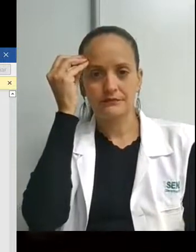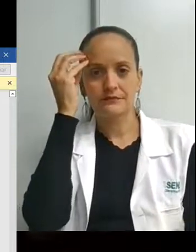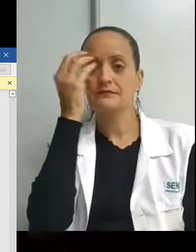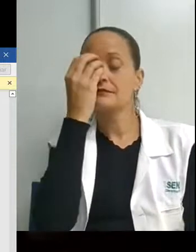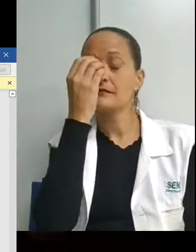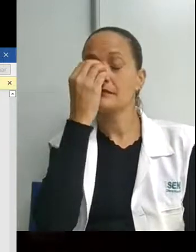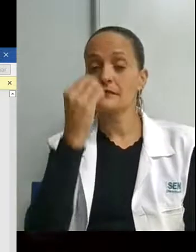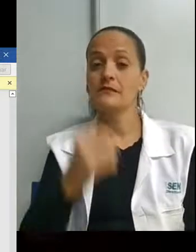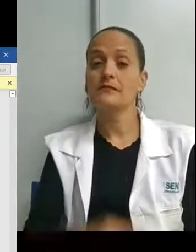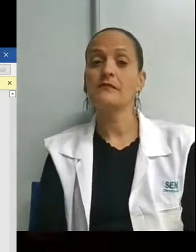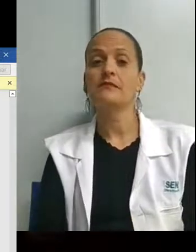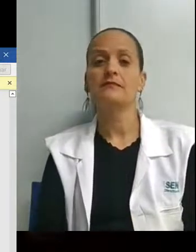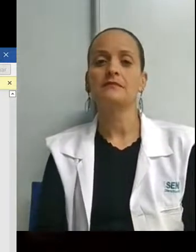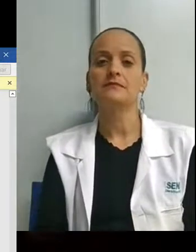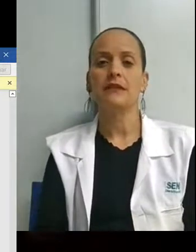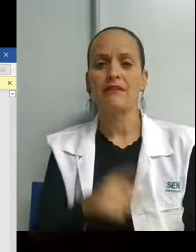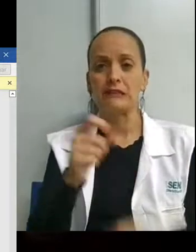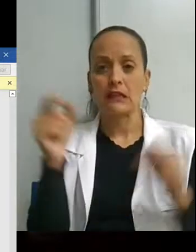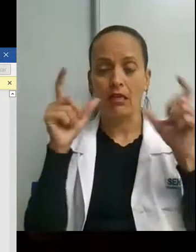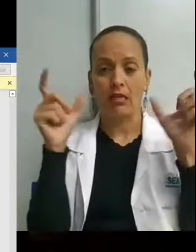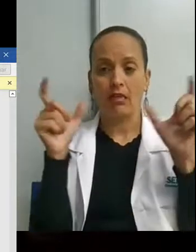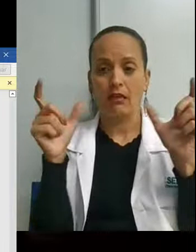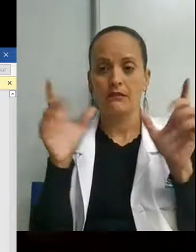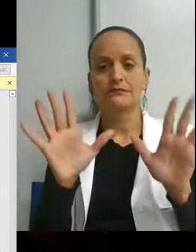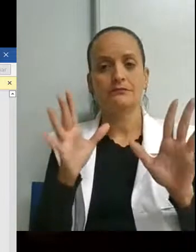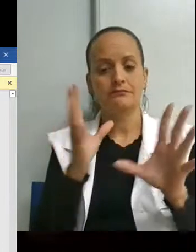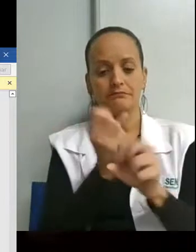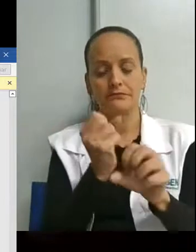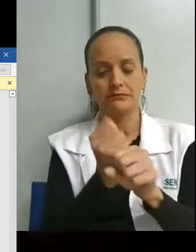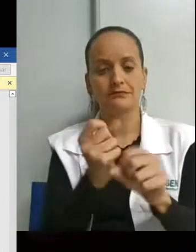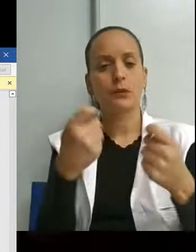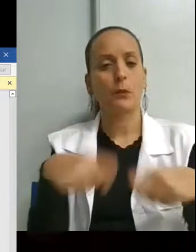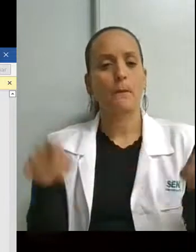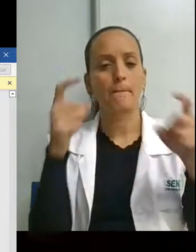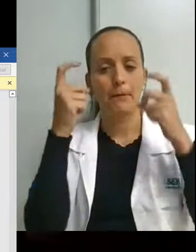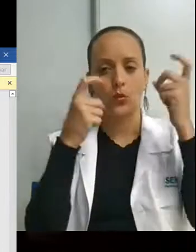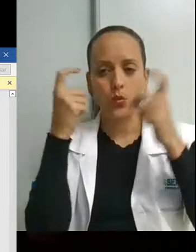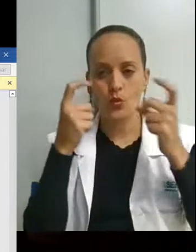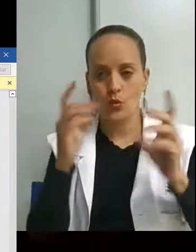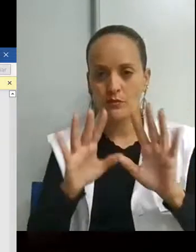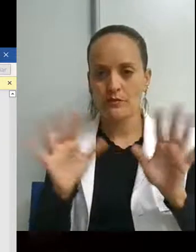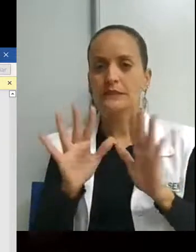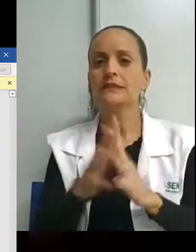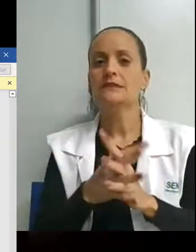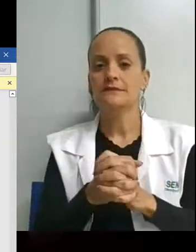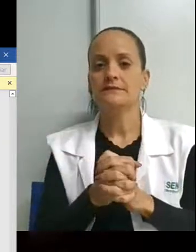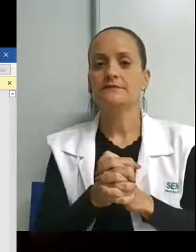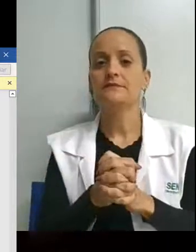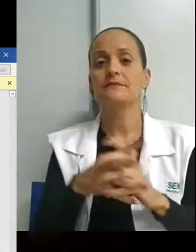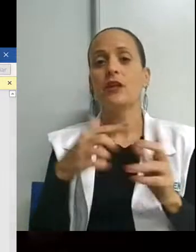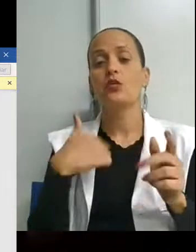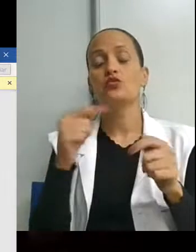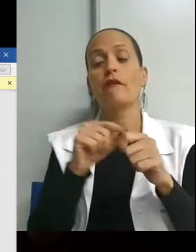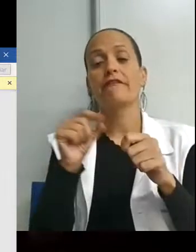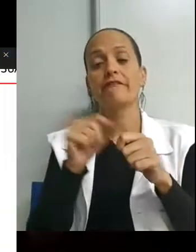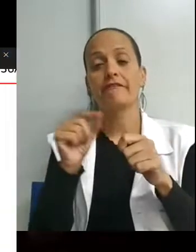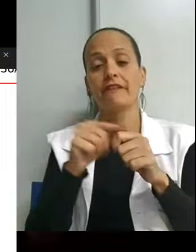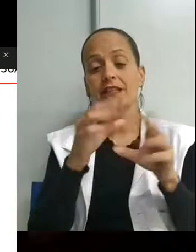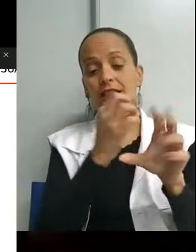poste e tal, mas não precisa assustar com essas contas aqui, que nem eu estou falando, vocês não preocupam, né? Então, isso aqui eu fiz só para poder mostrar para